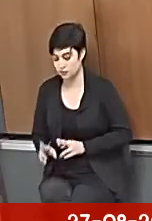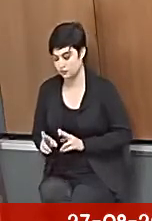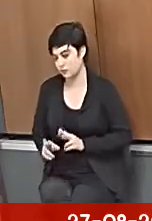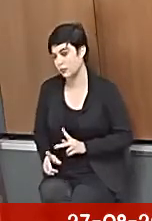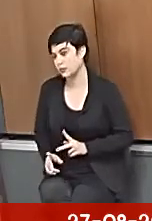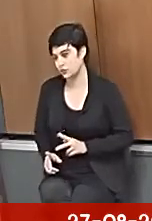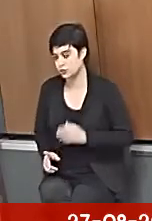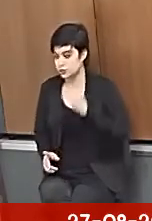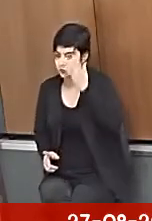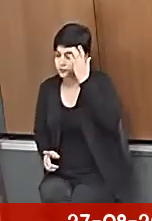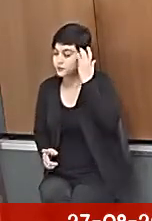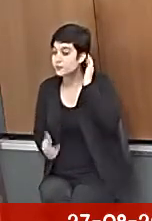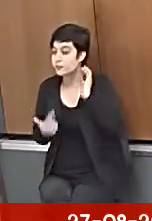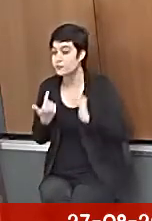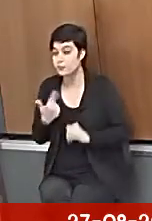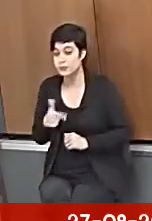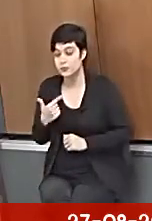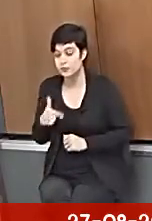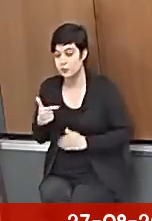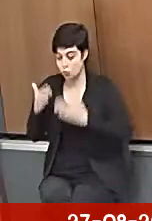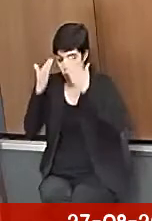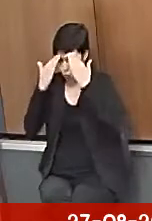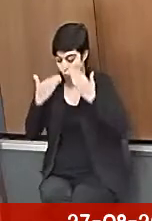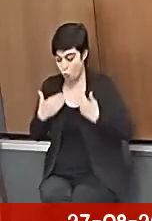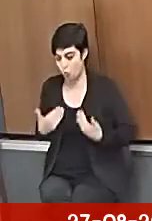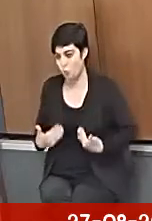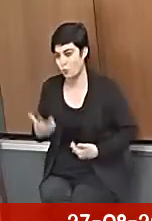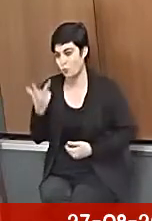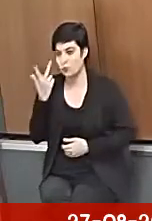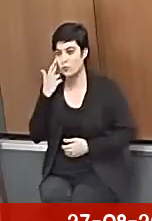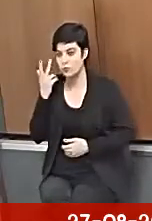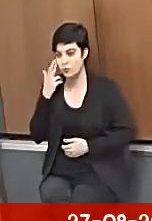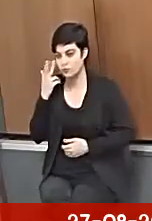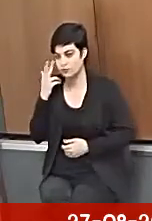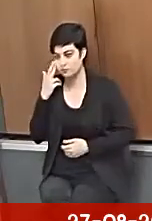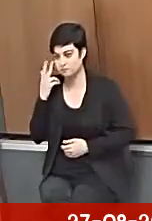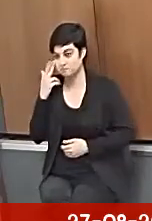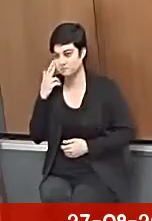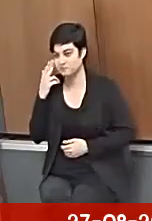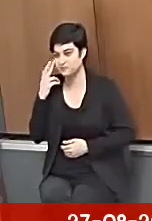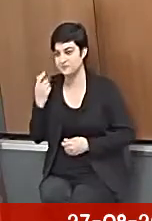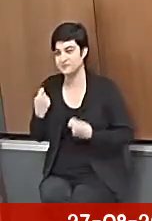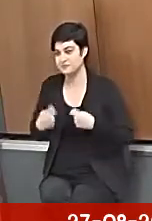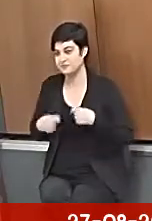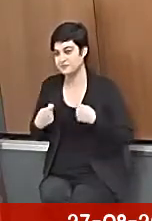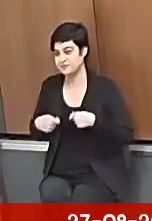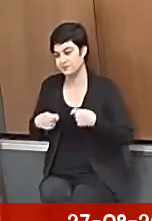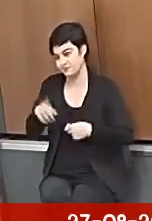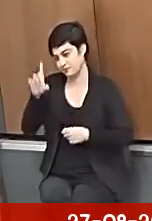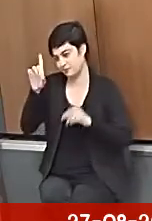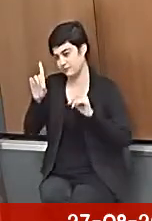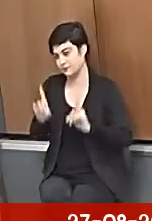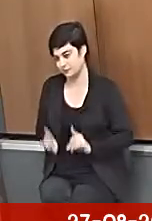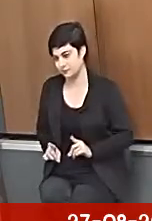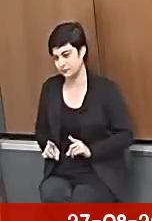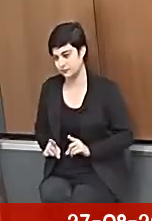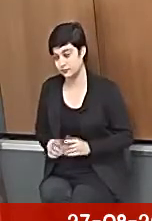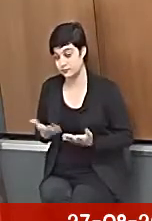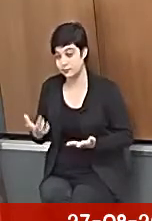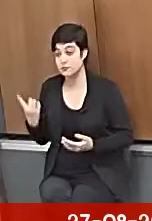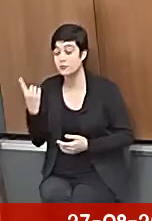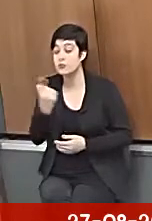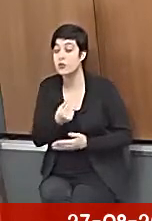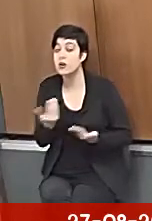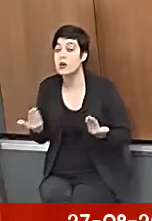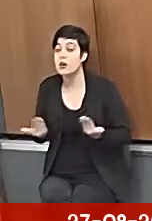grau não tem o adm acima de 100 grau é uma dificuldade pra mim poder embora agora